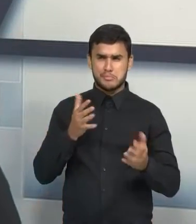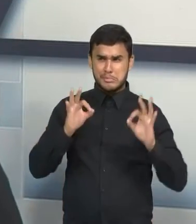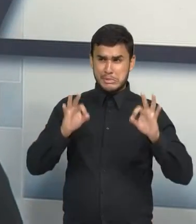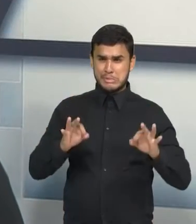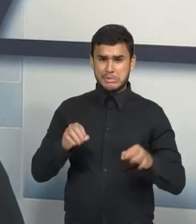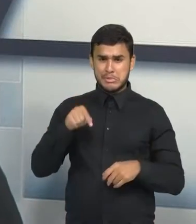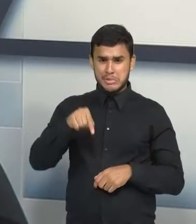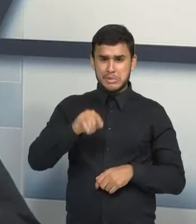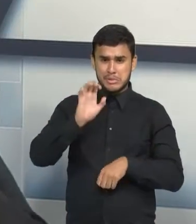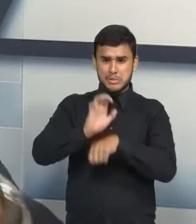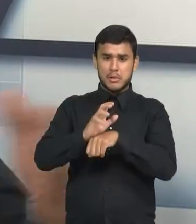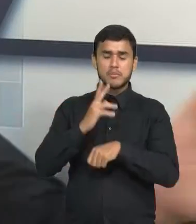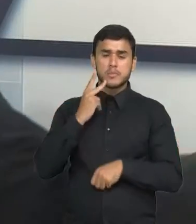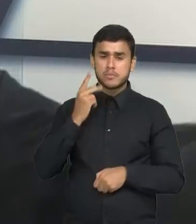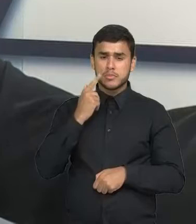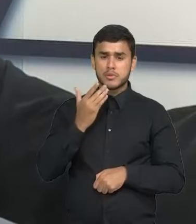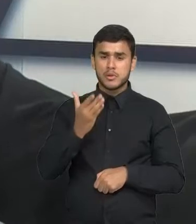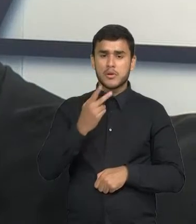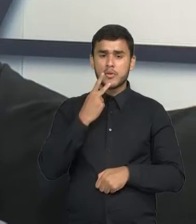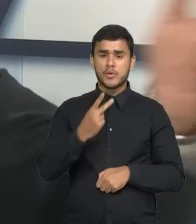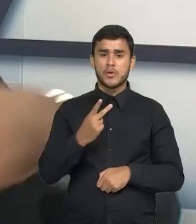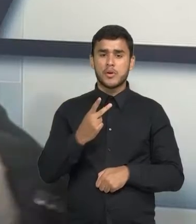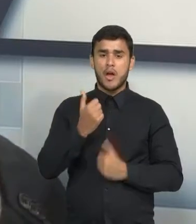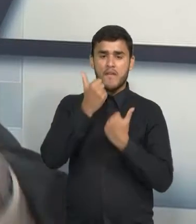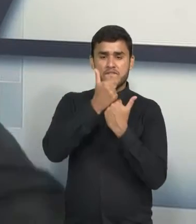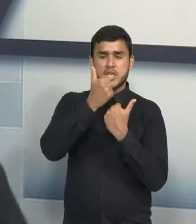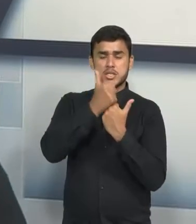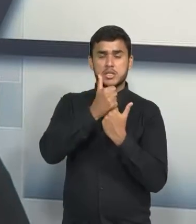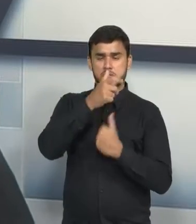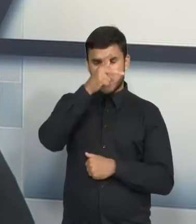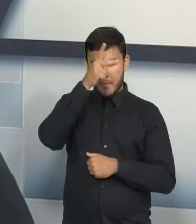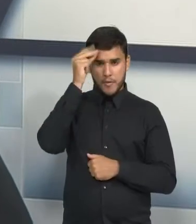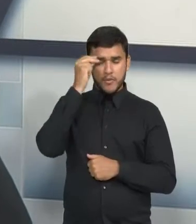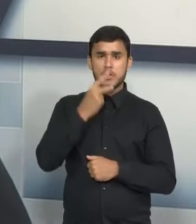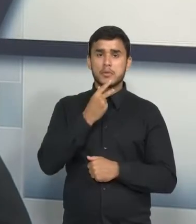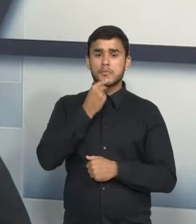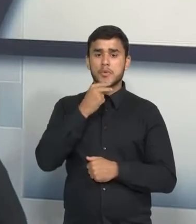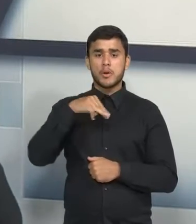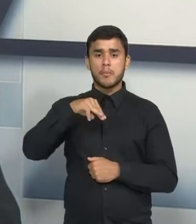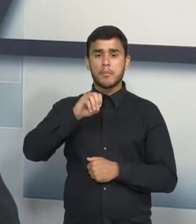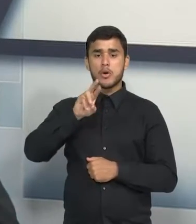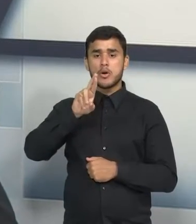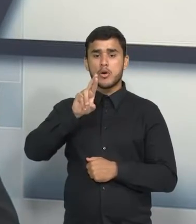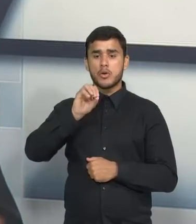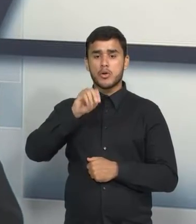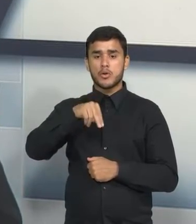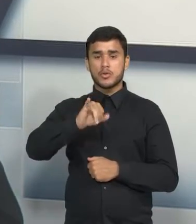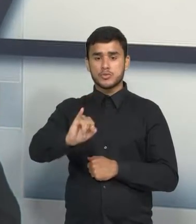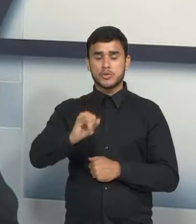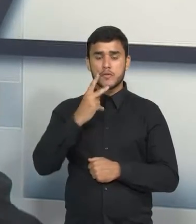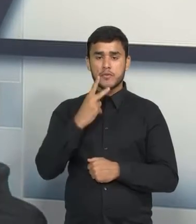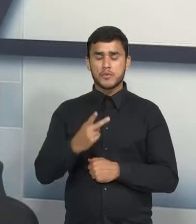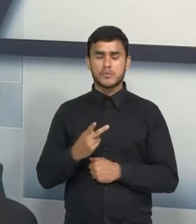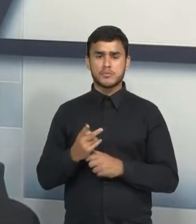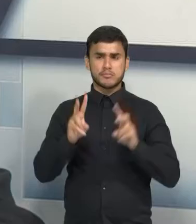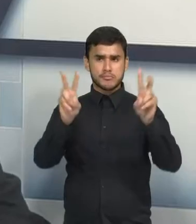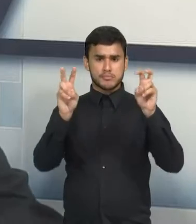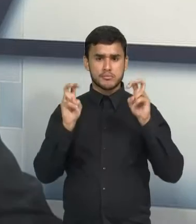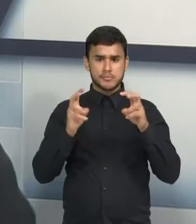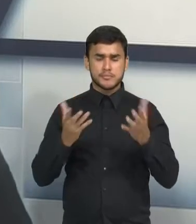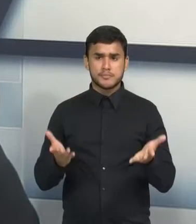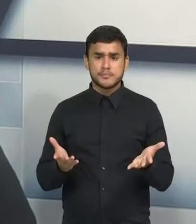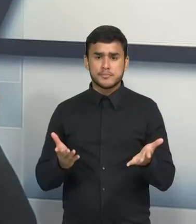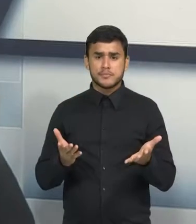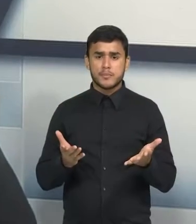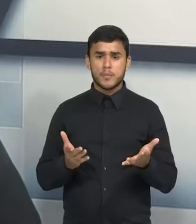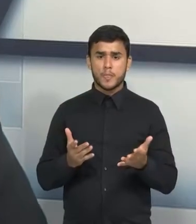ninguém? As torres aí que o vice-prefeito está falando em colocar, né? Por exemplo, vamos voltar para a questão